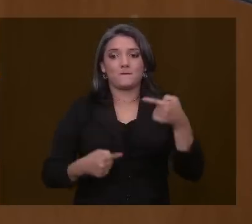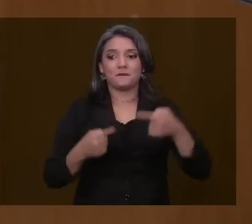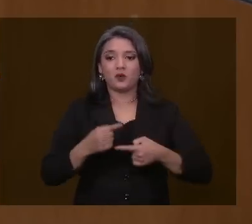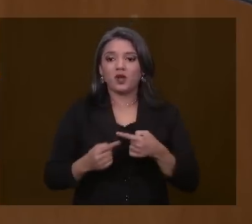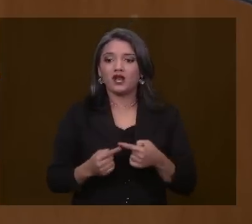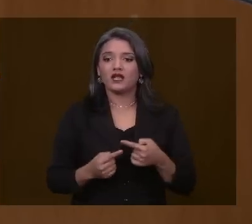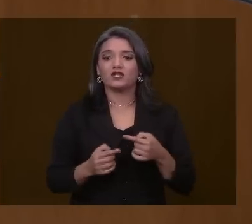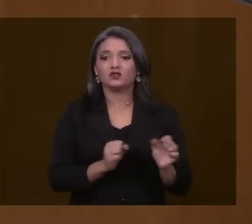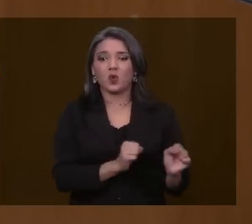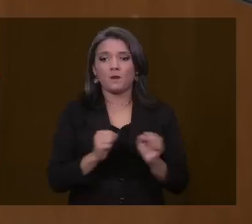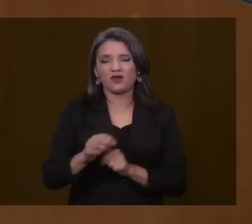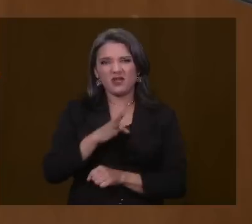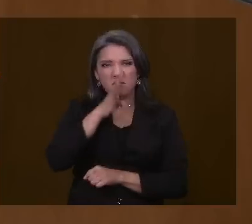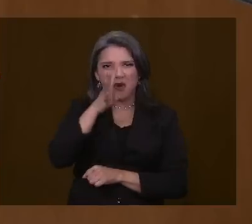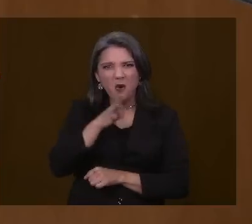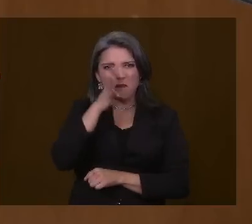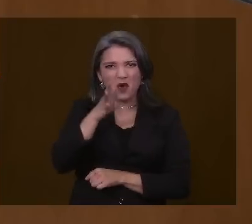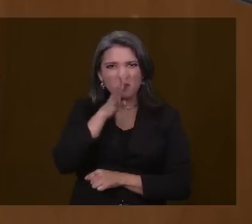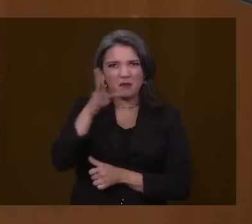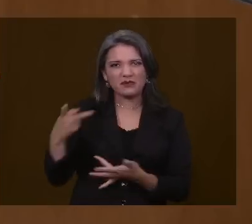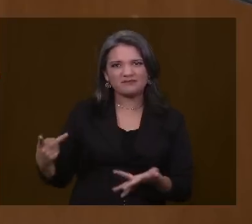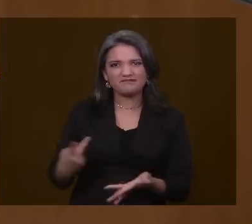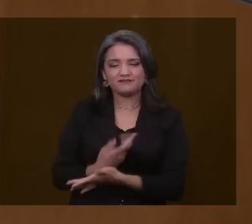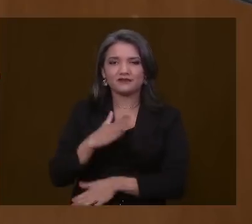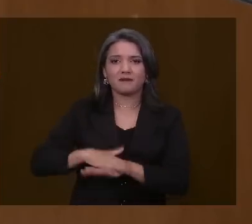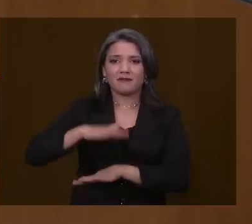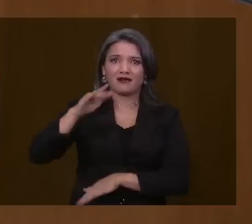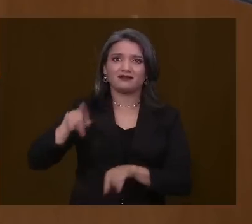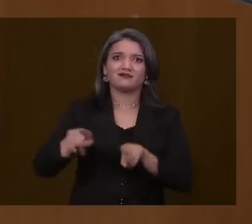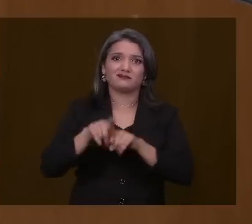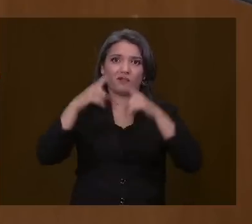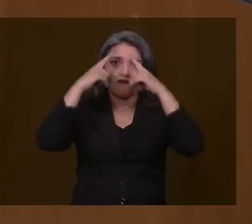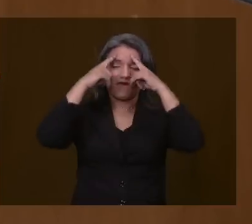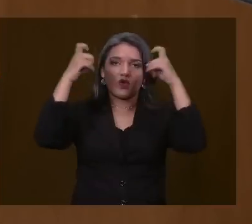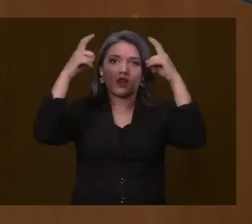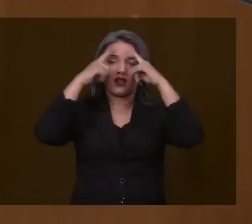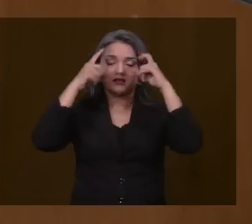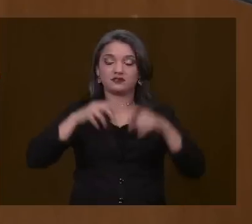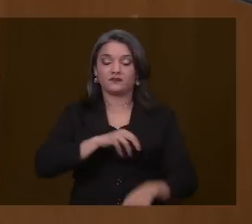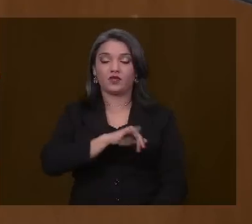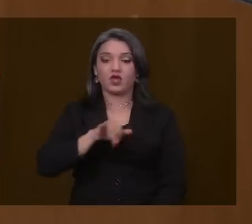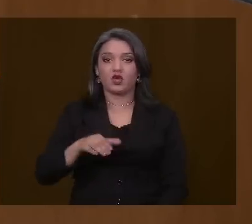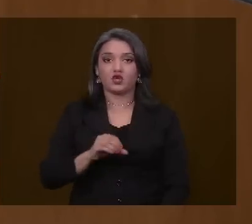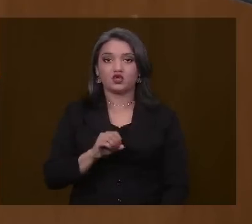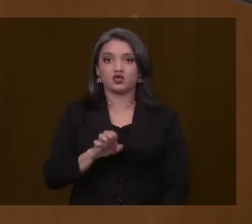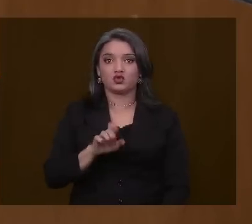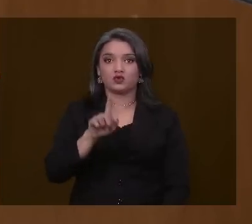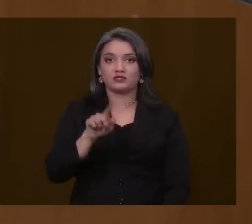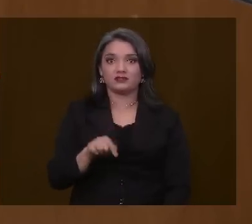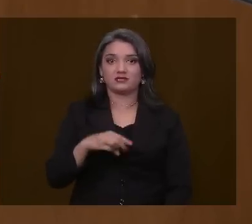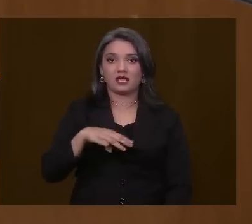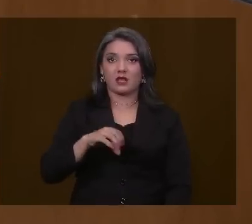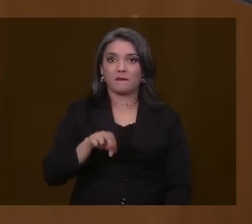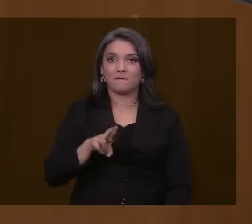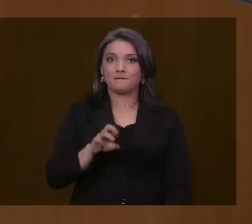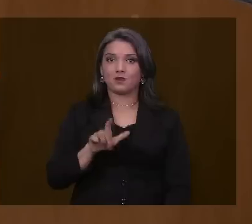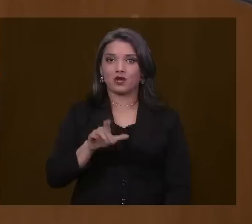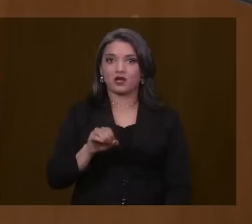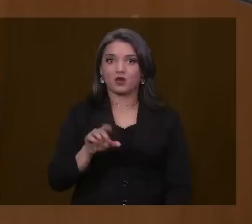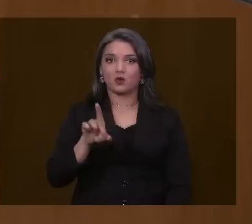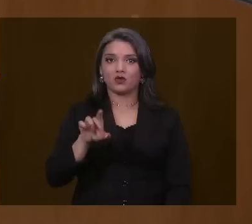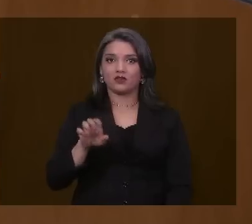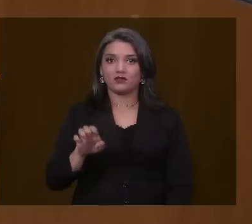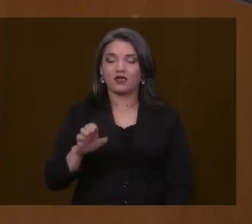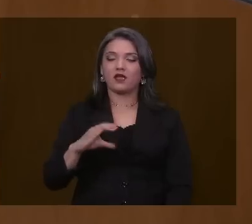econômico, reinava, e com ele a violência. José Murilo de Carvalho nos dá o exemplo eloquente da